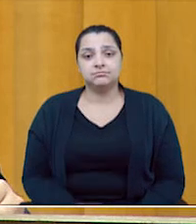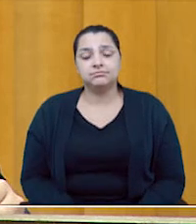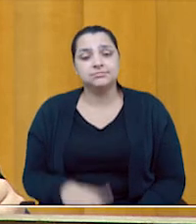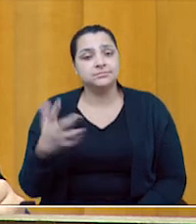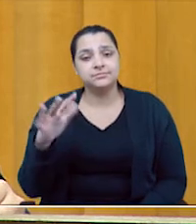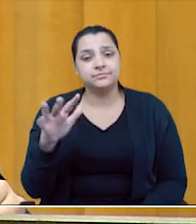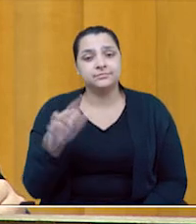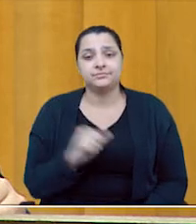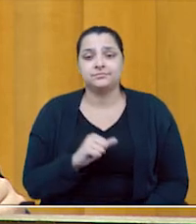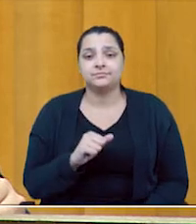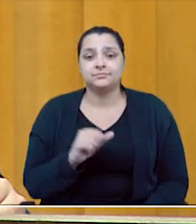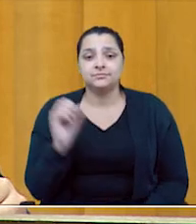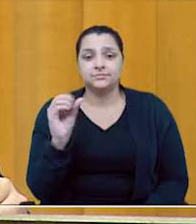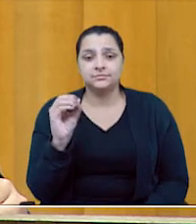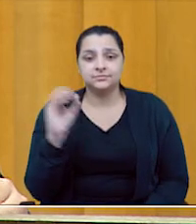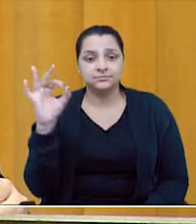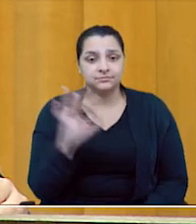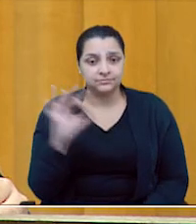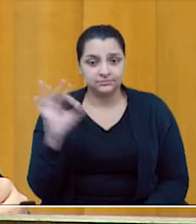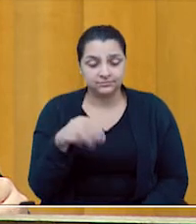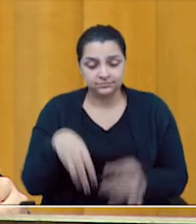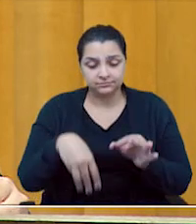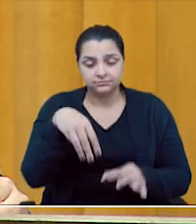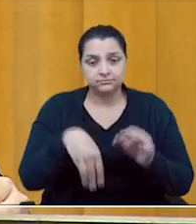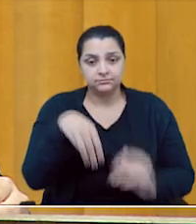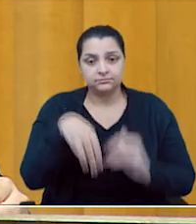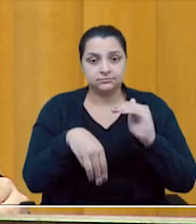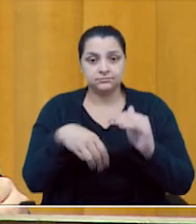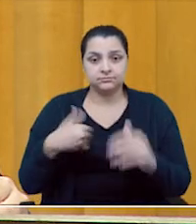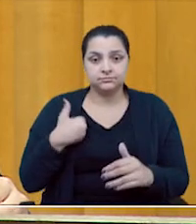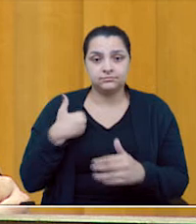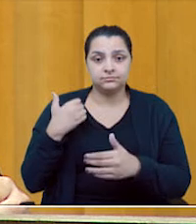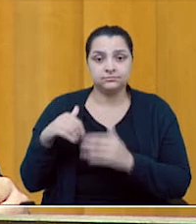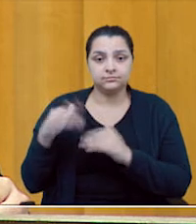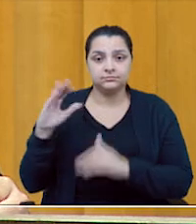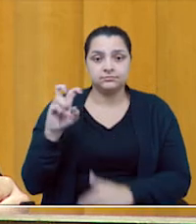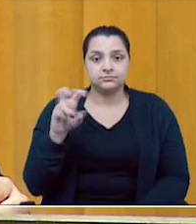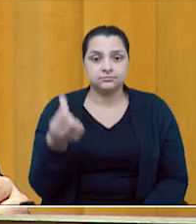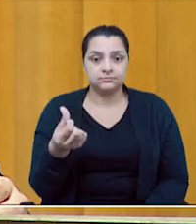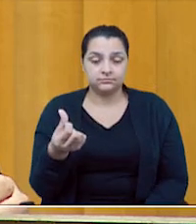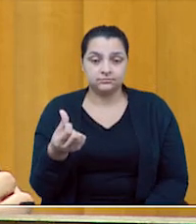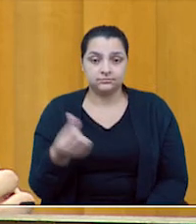perto de 60% dos magistrados acima de 56 anos.